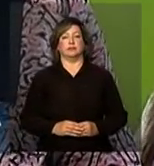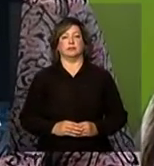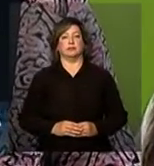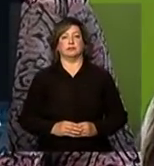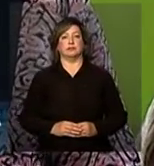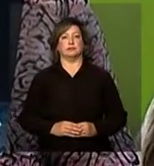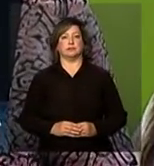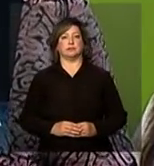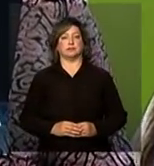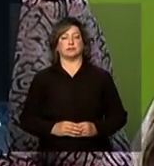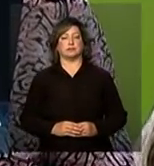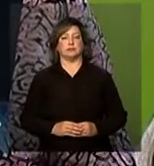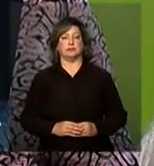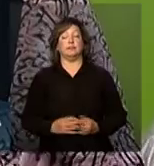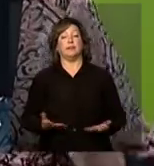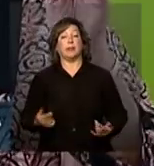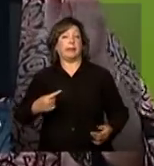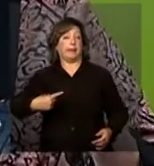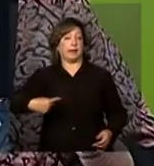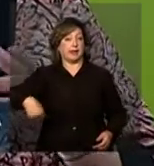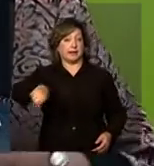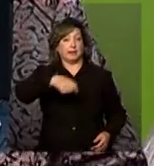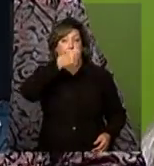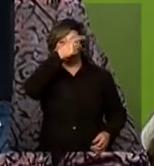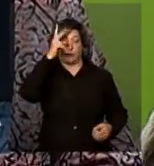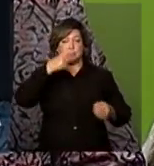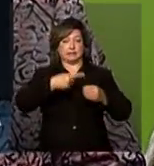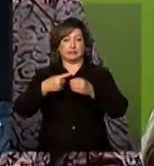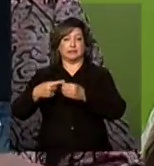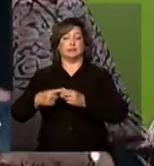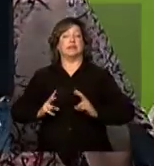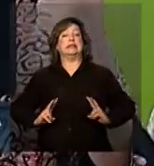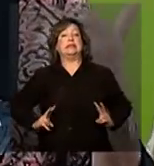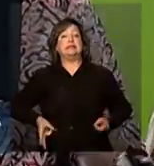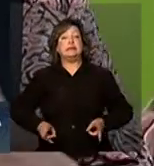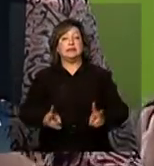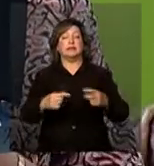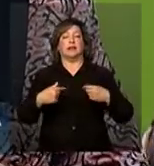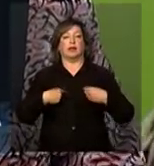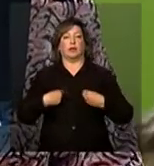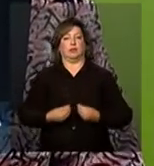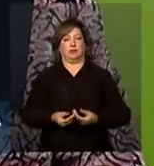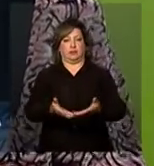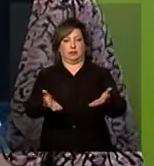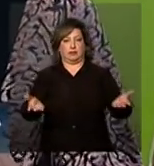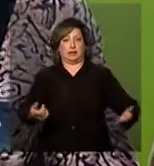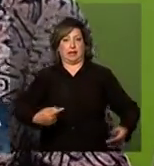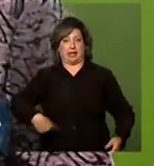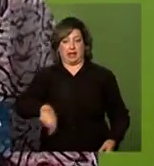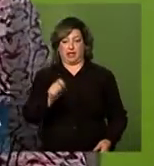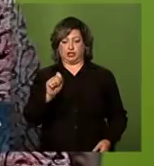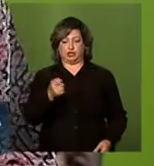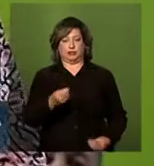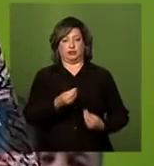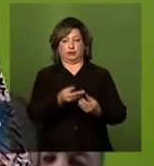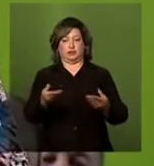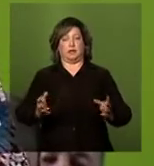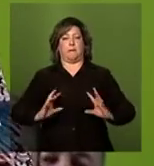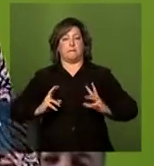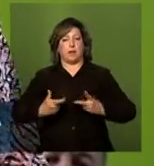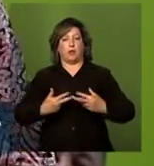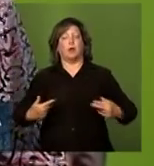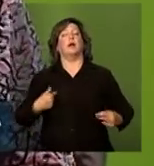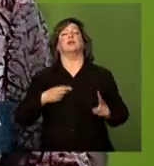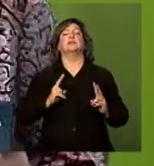e nesses municípios eu sempre que distribuo essas chaves Eu pergunto pro prefeito vem cá